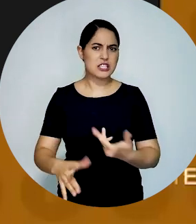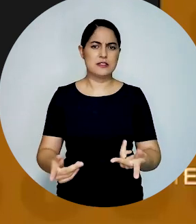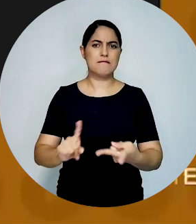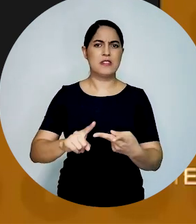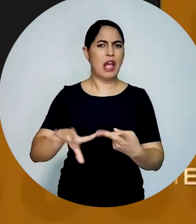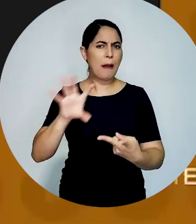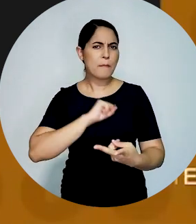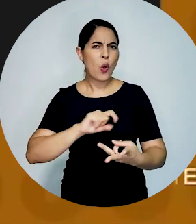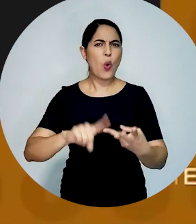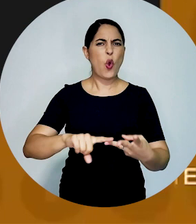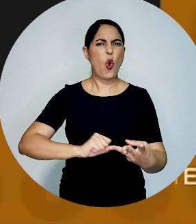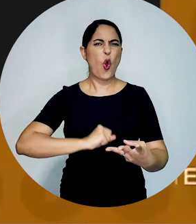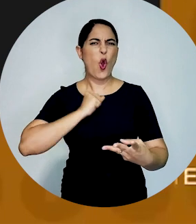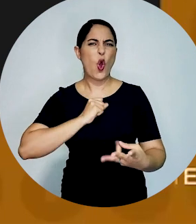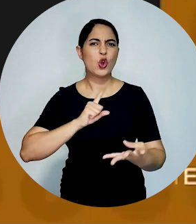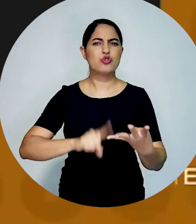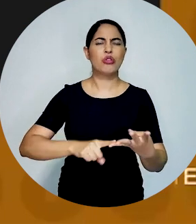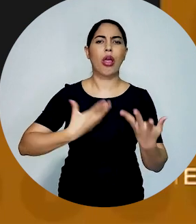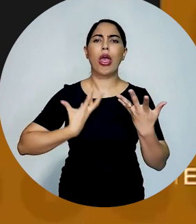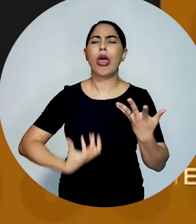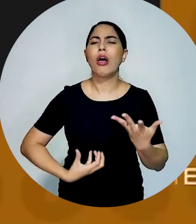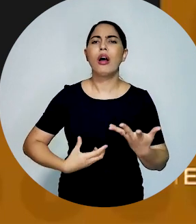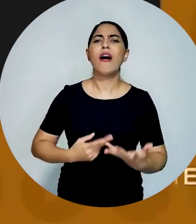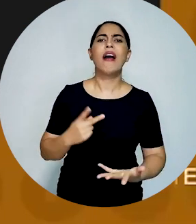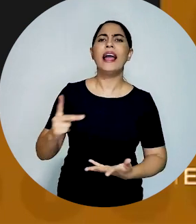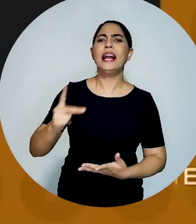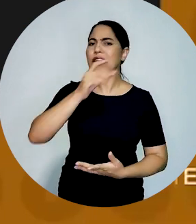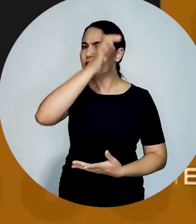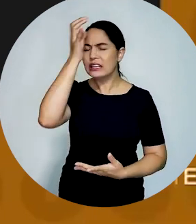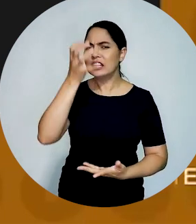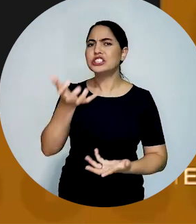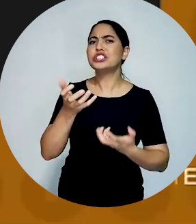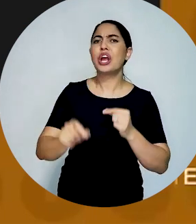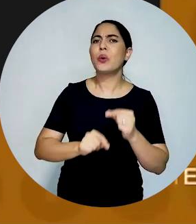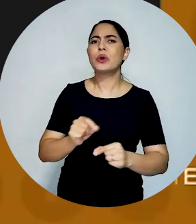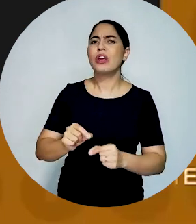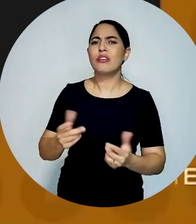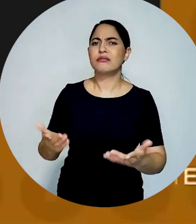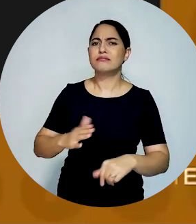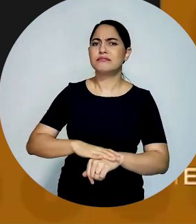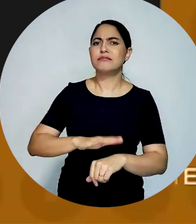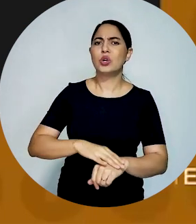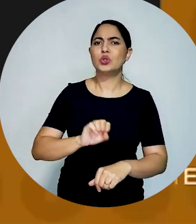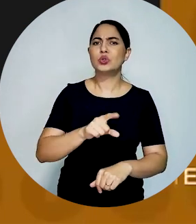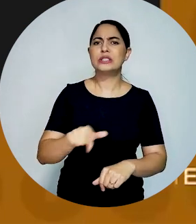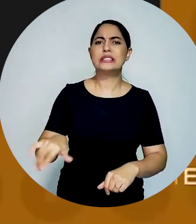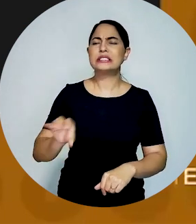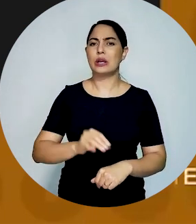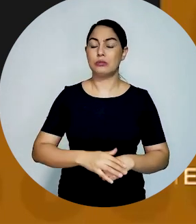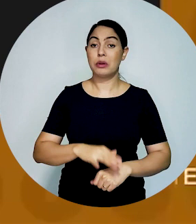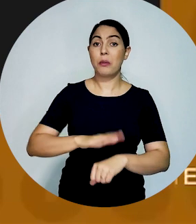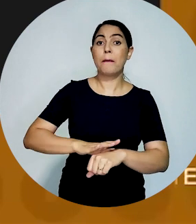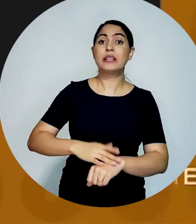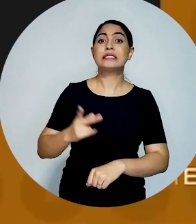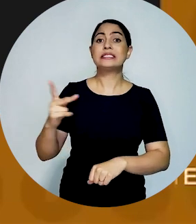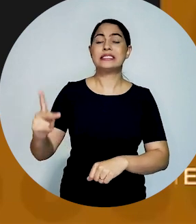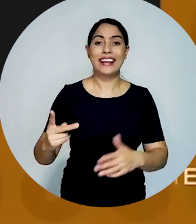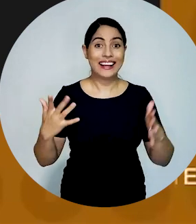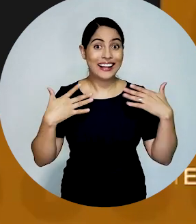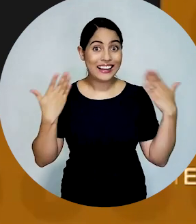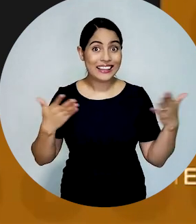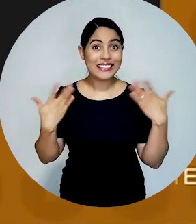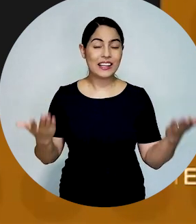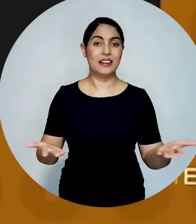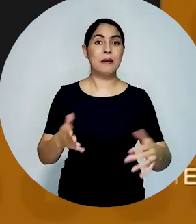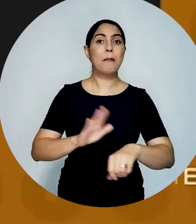por vingança, por amor, por ódio, por cansaço? O que ele quer? Ele está fazendo num momento difícil,